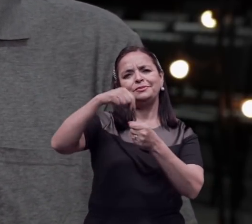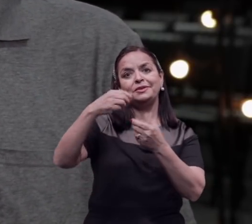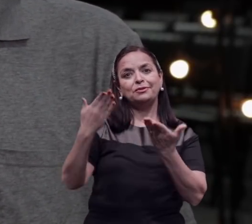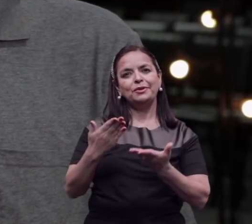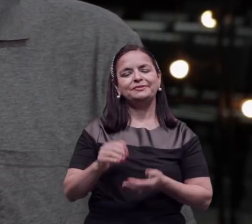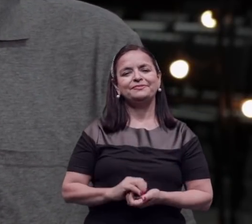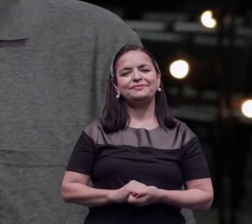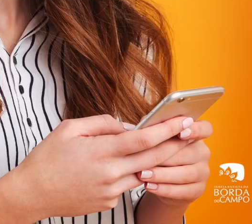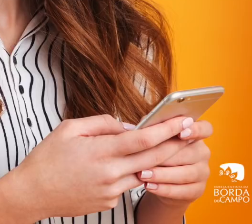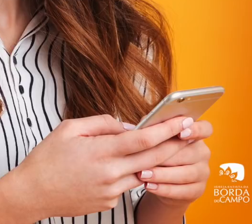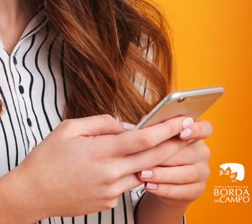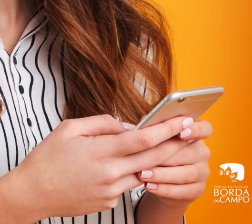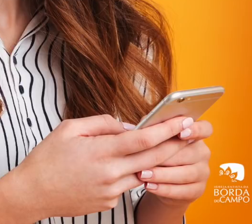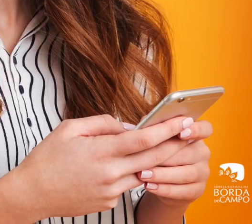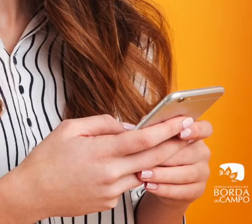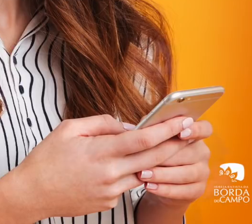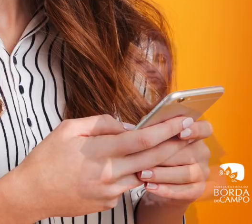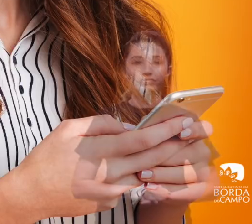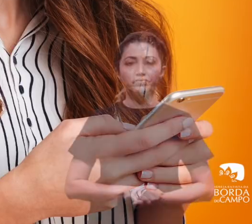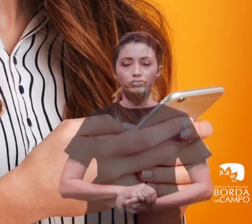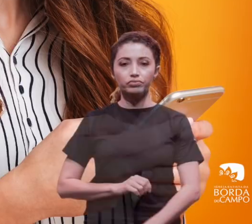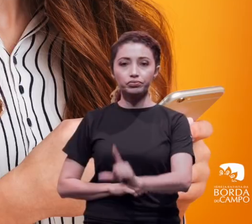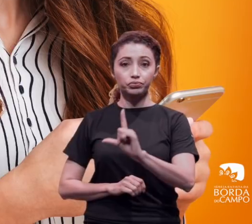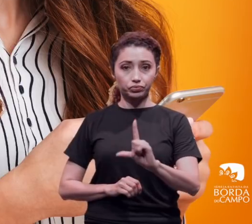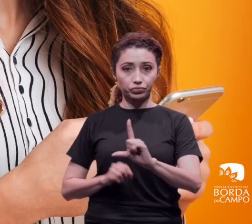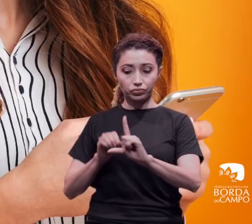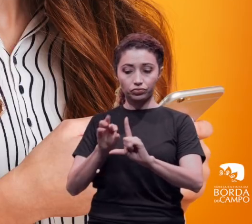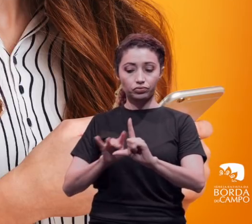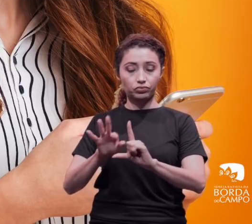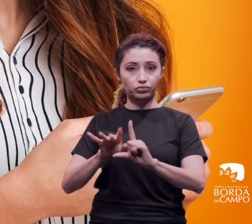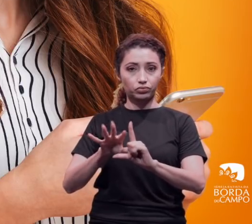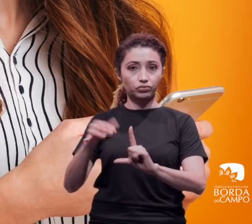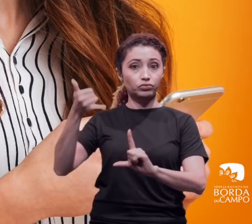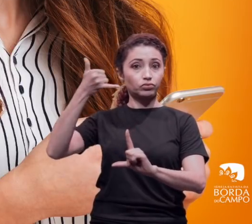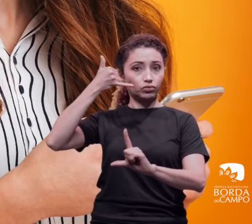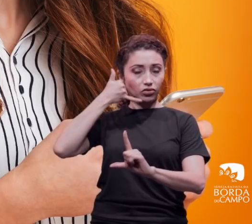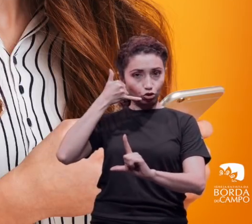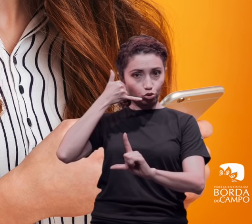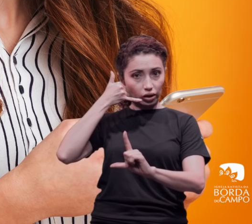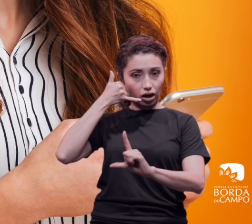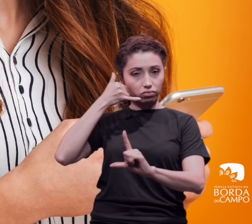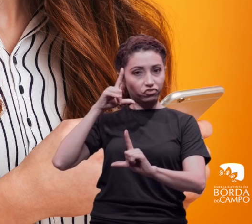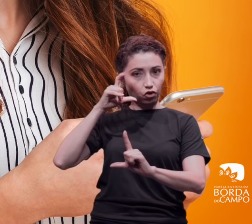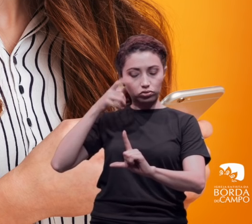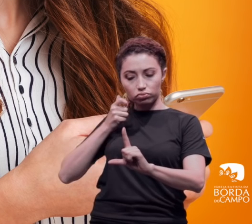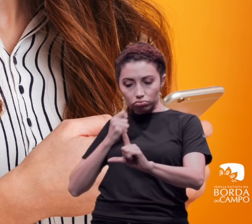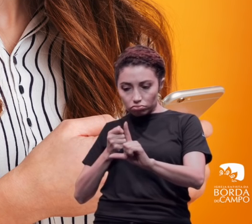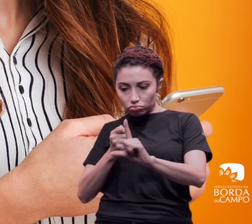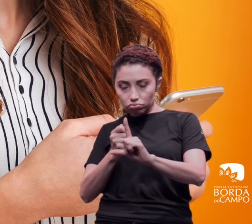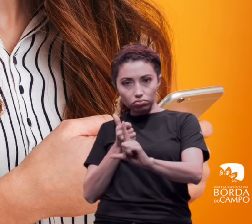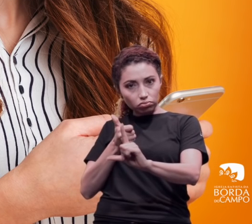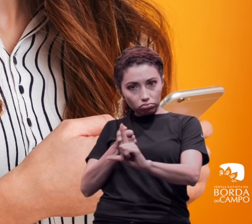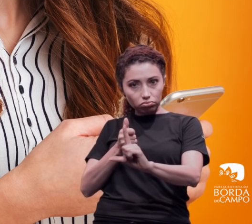agora. Para escanear o QR Code, é só acionar a câmera do seu celular e